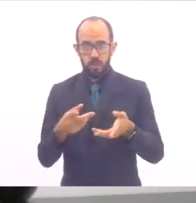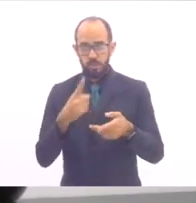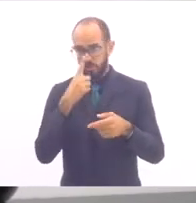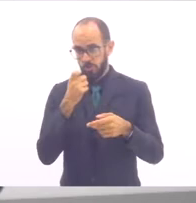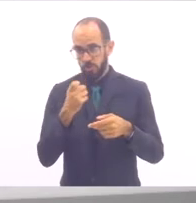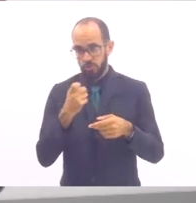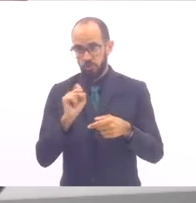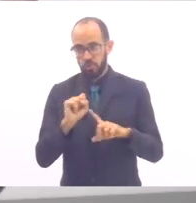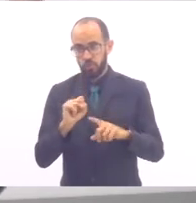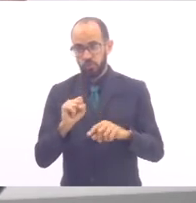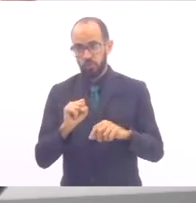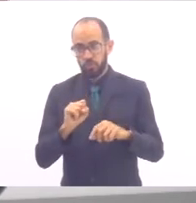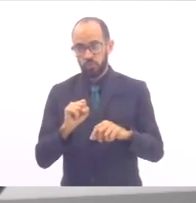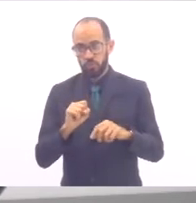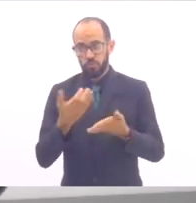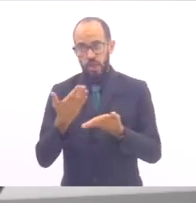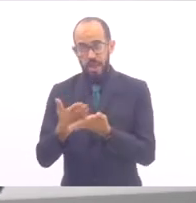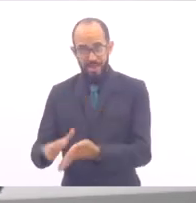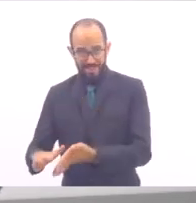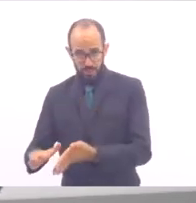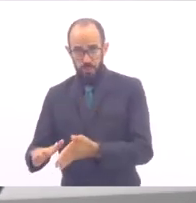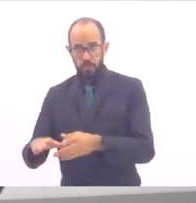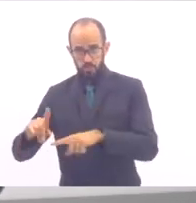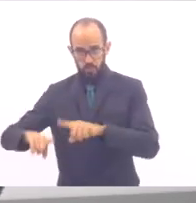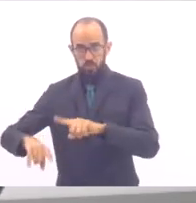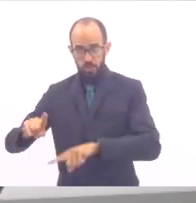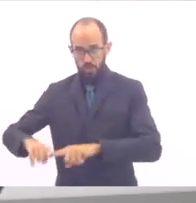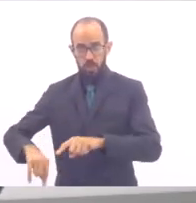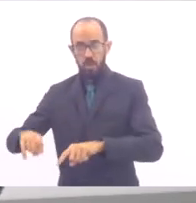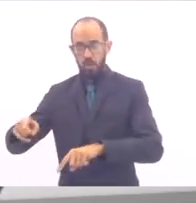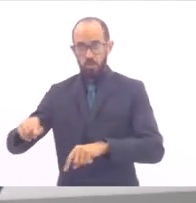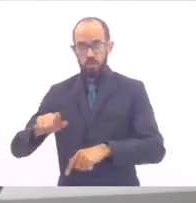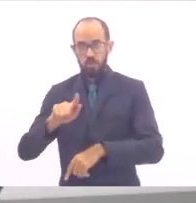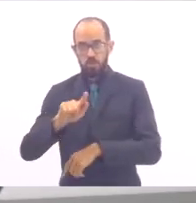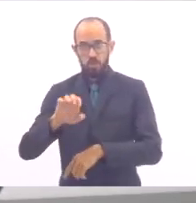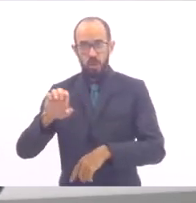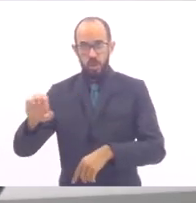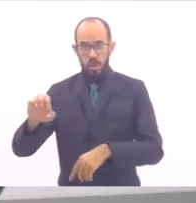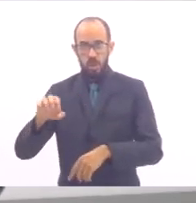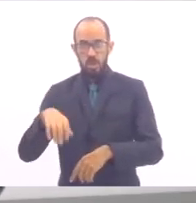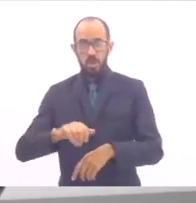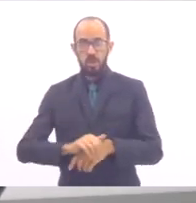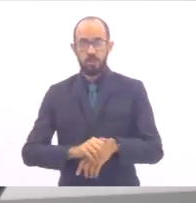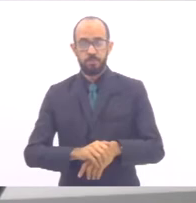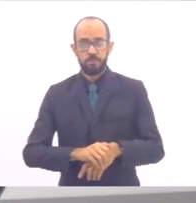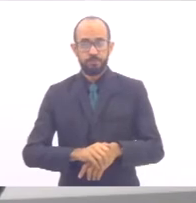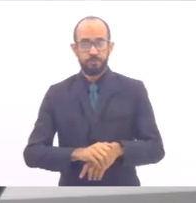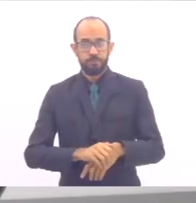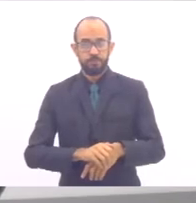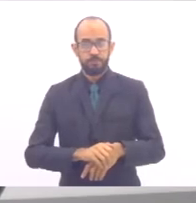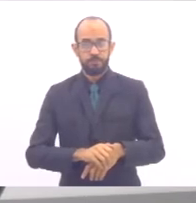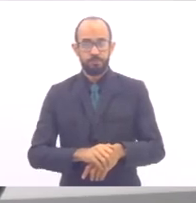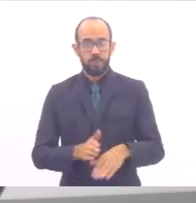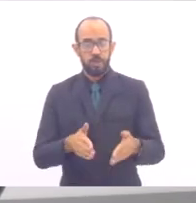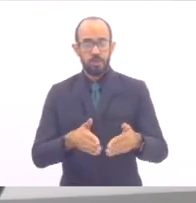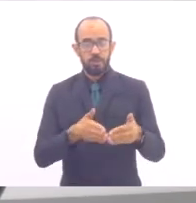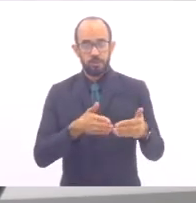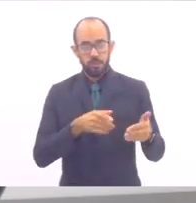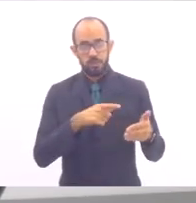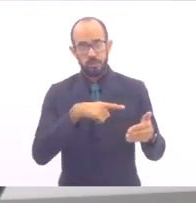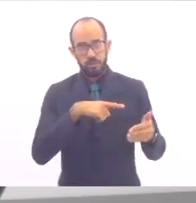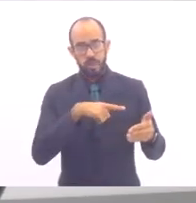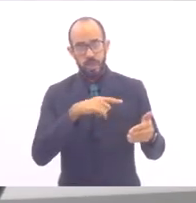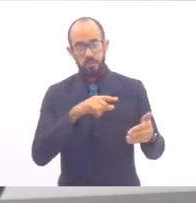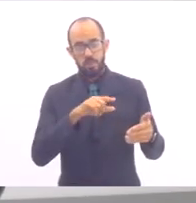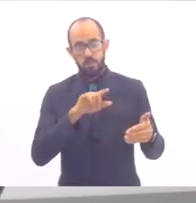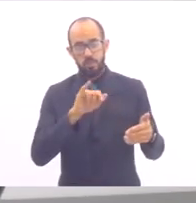por parte da GE, na verdade, hoje, Baker Hughes, é a empresa licenciada pelo INEA. Então, é